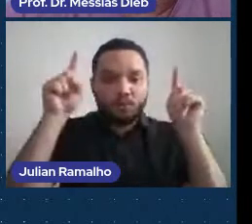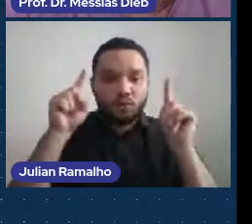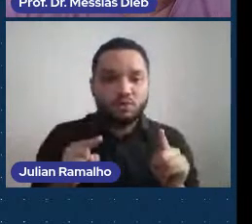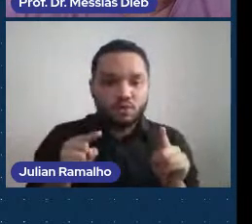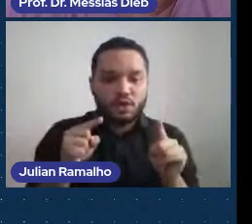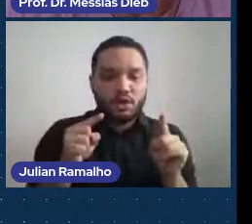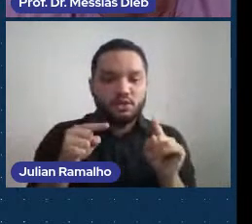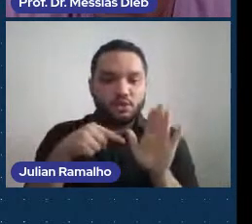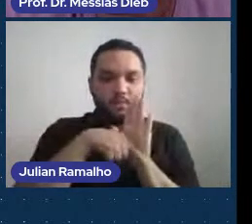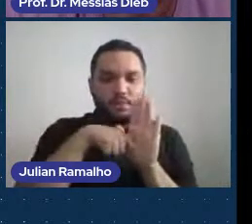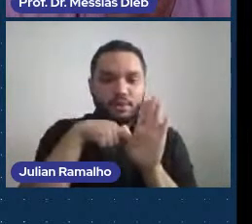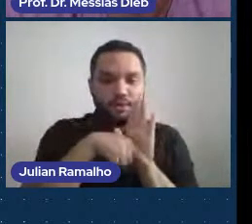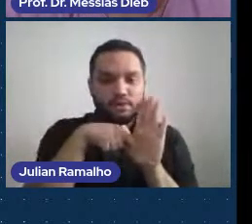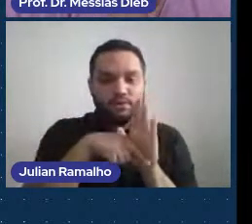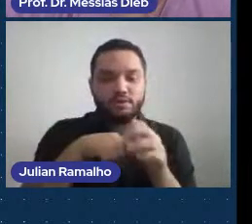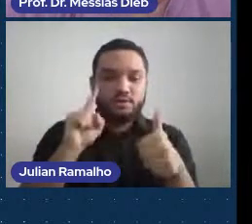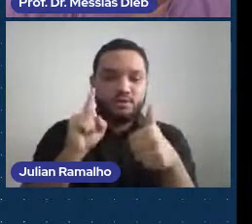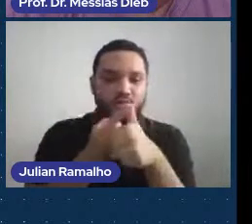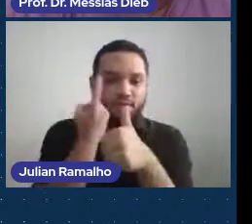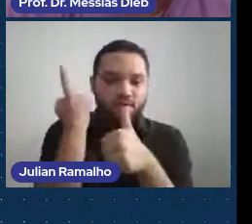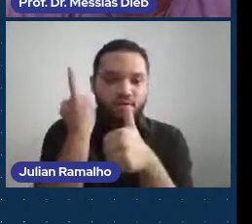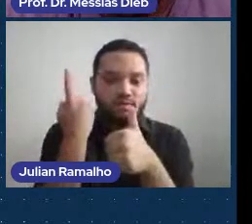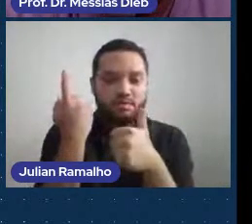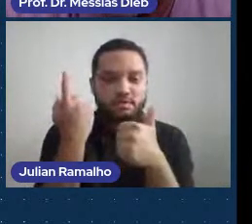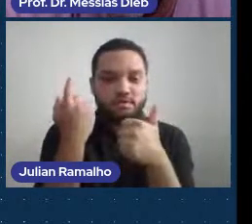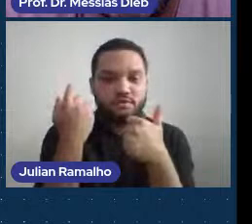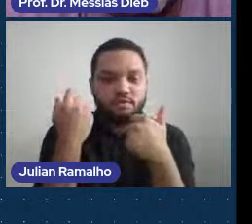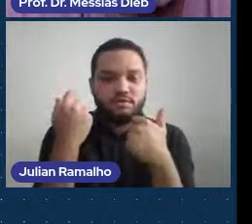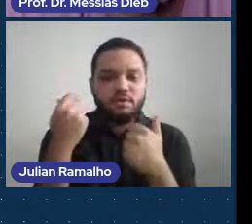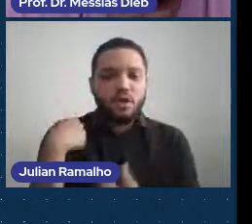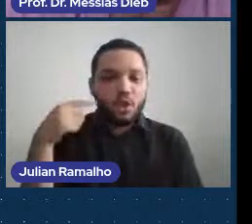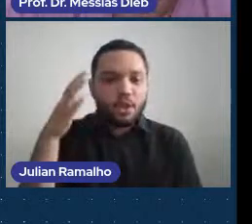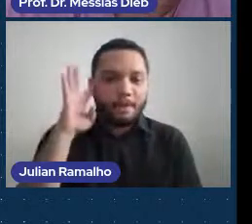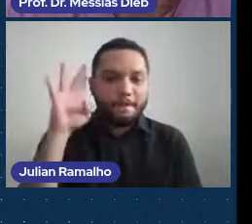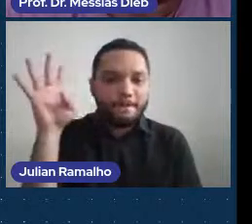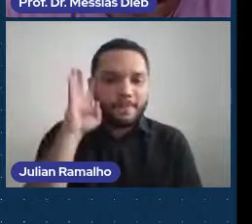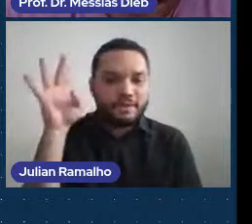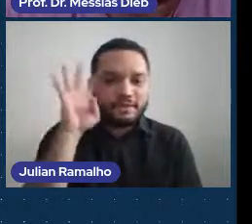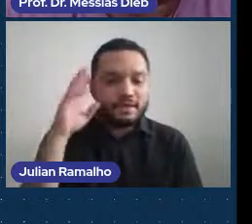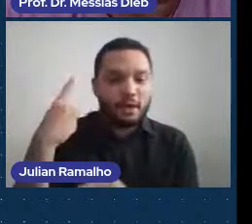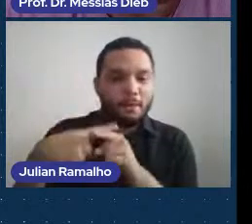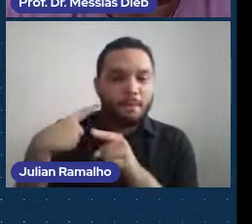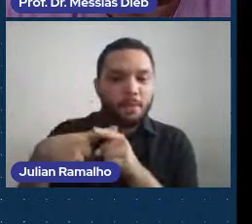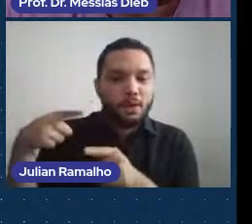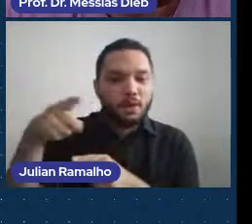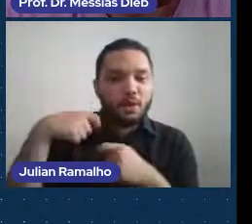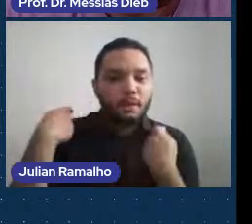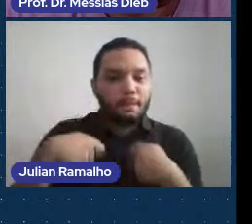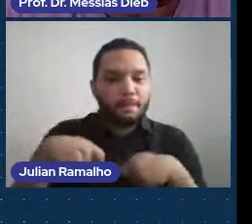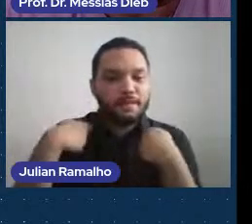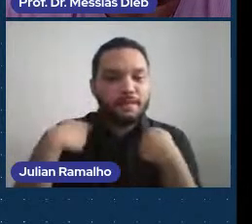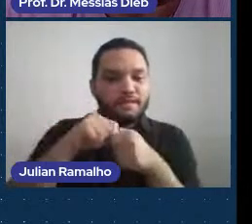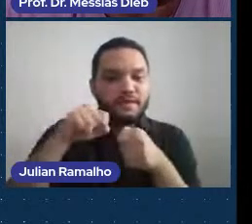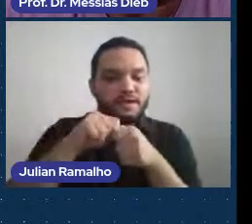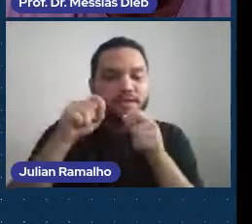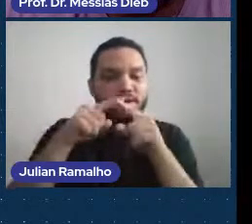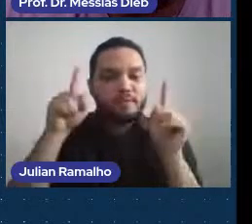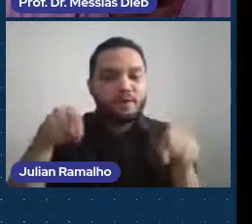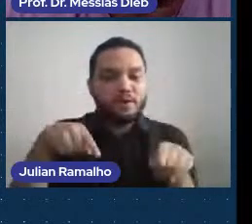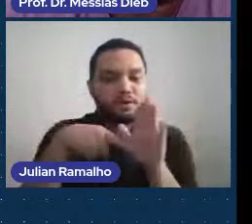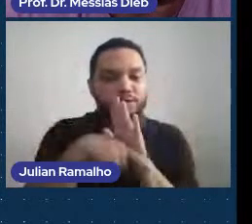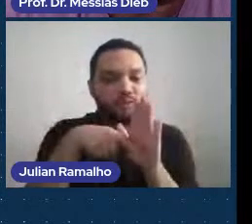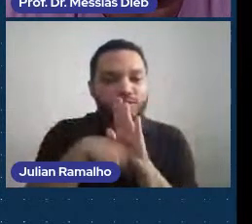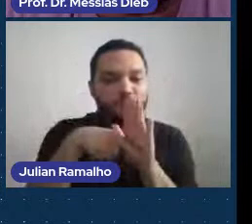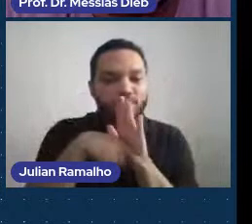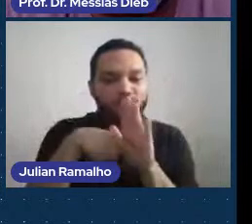Então, a primeira coisa que a gente tem que se perguntar é por que que a gente precisa elaborar um projeto de pesquisa? Por que que é